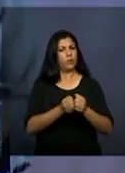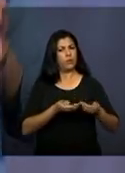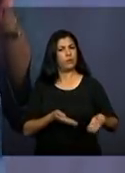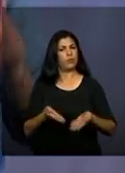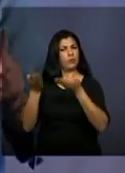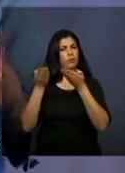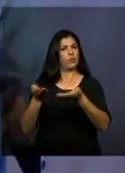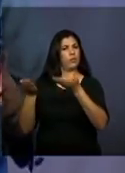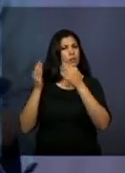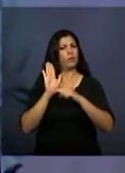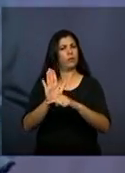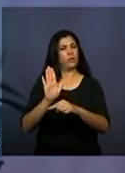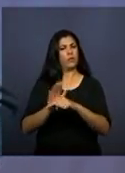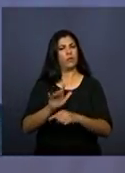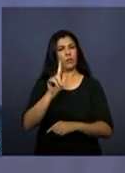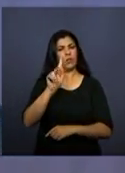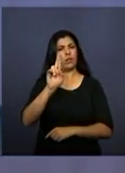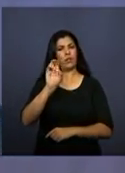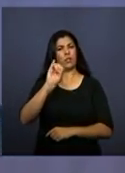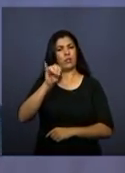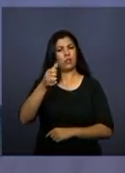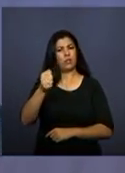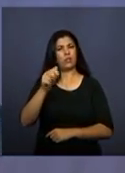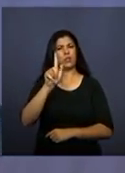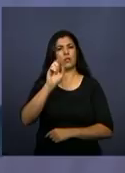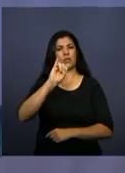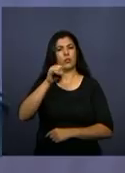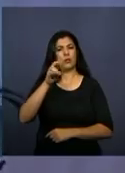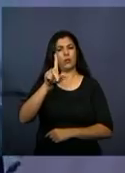junto, que fica mais fácil de fazer.